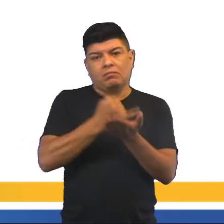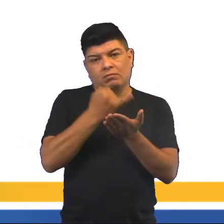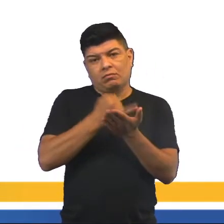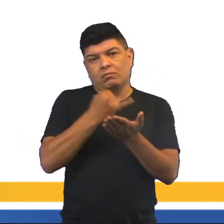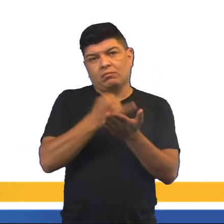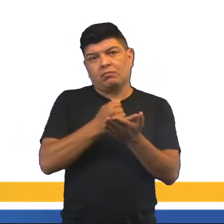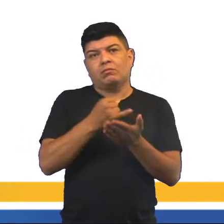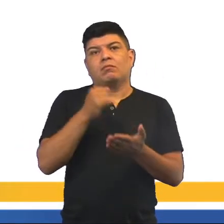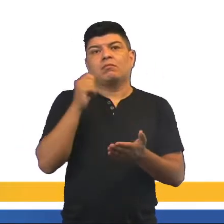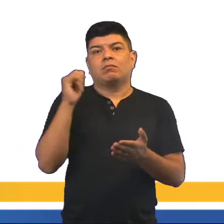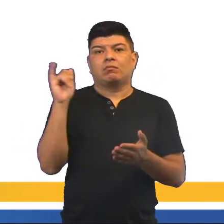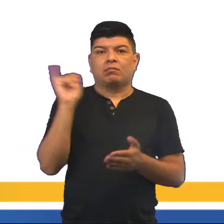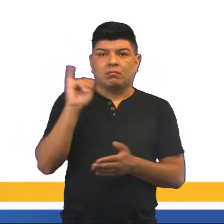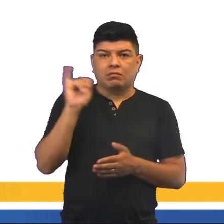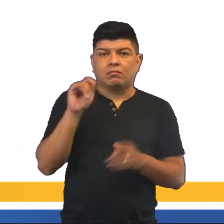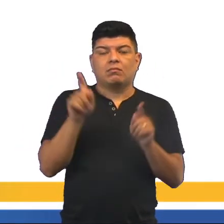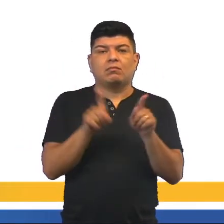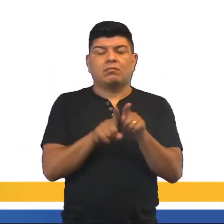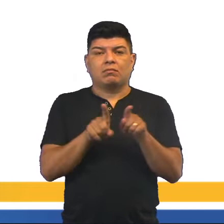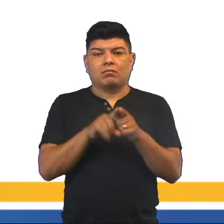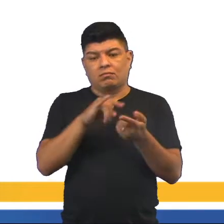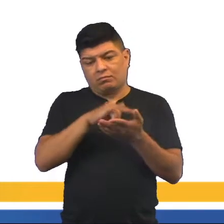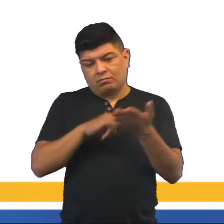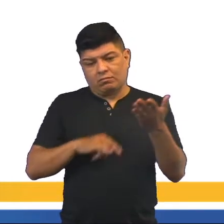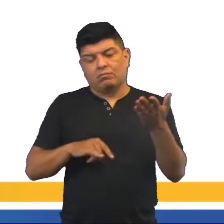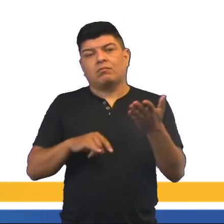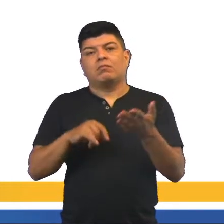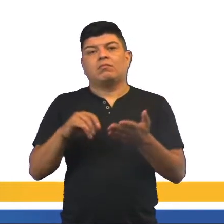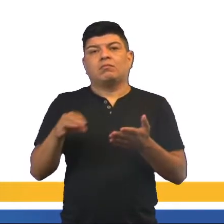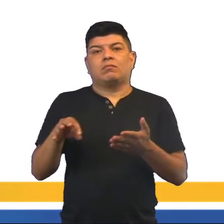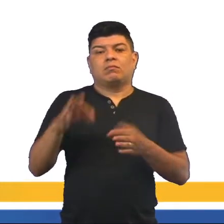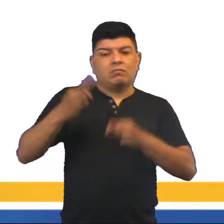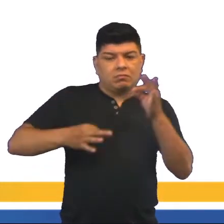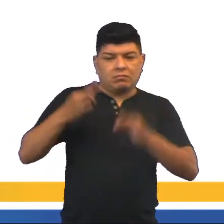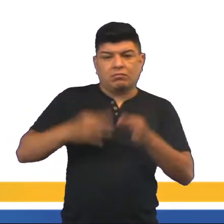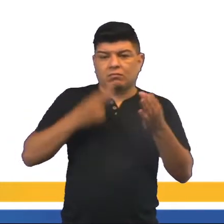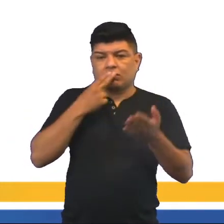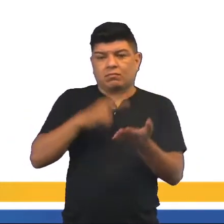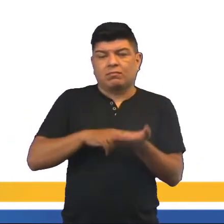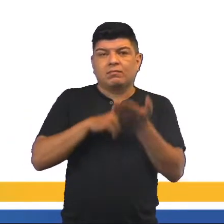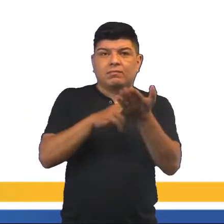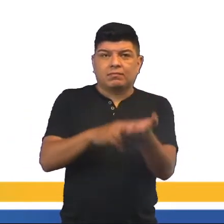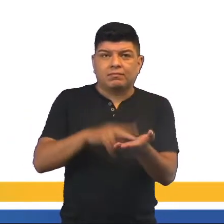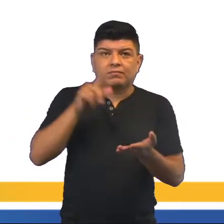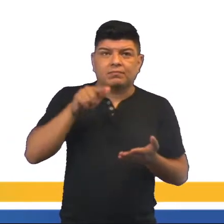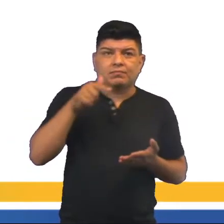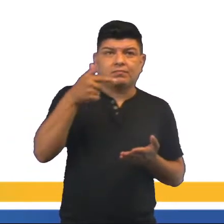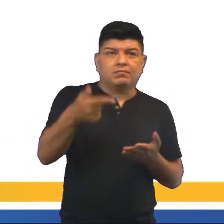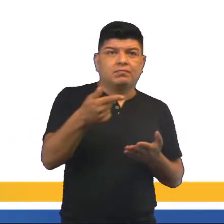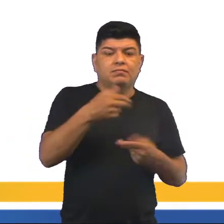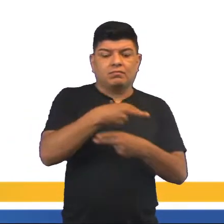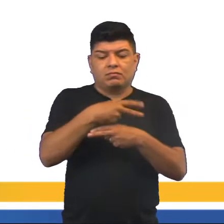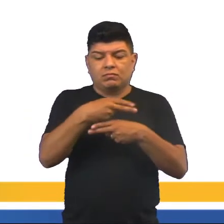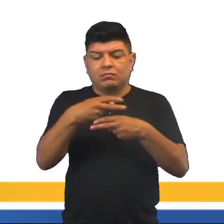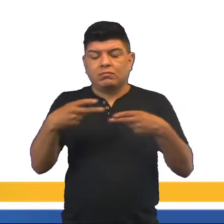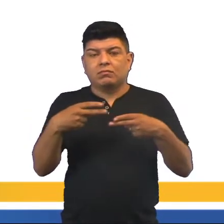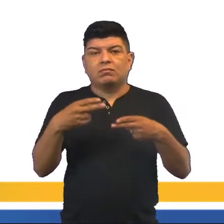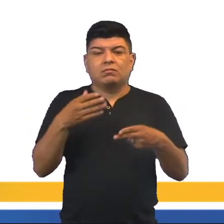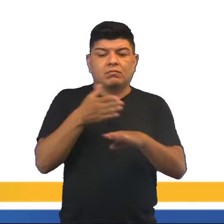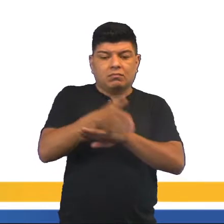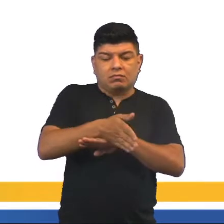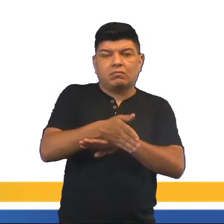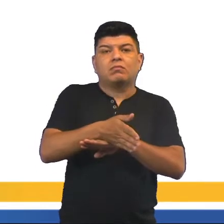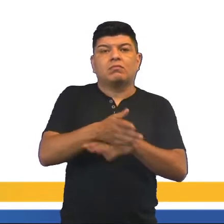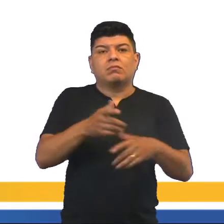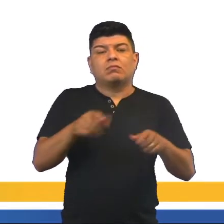camponeses deveriam pagar, escrever contratos, atos judiciais, cartas, além de registrar os outros produtos que entravam